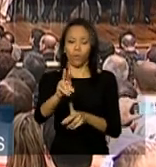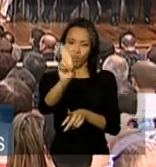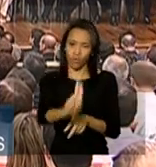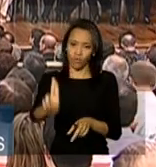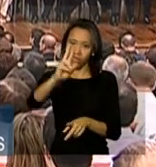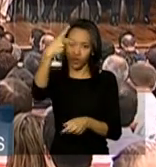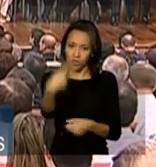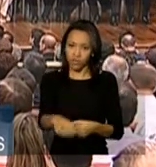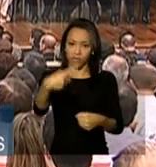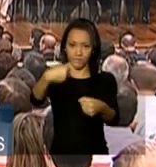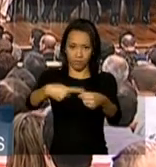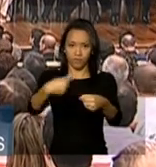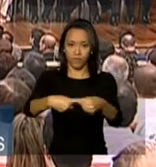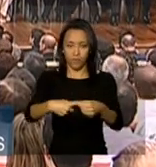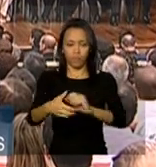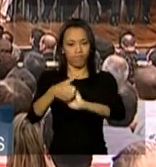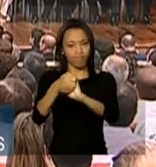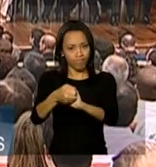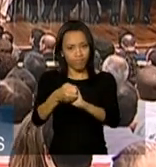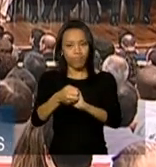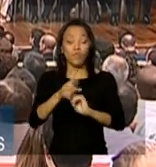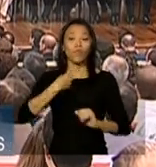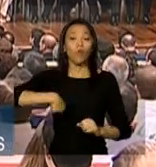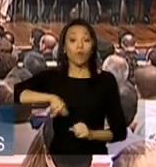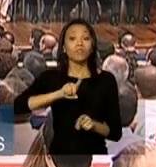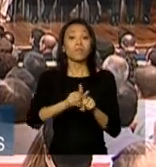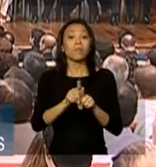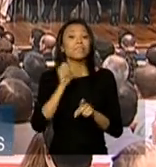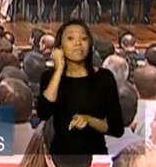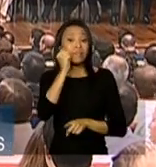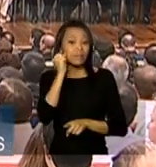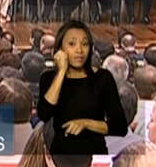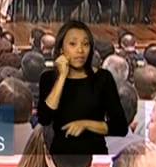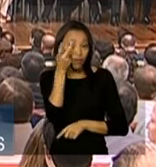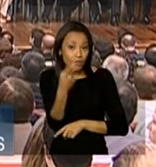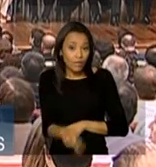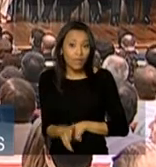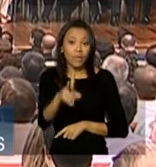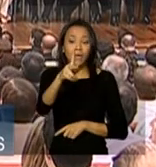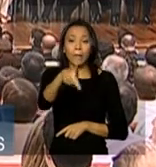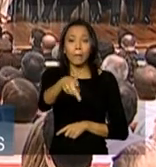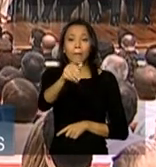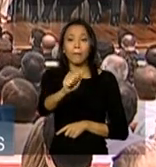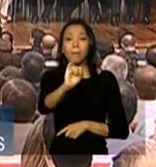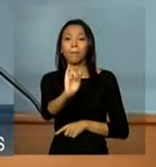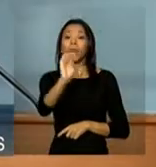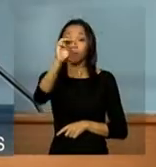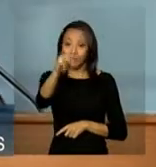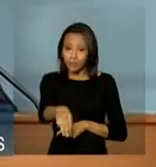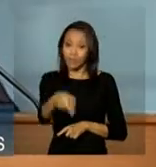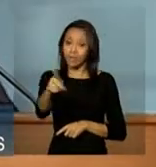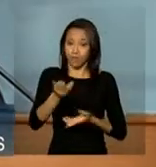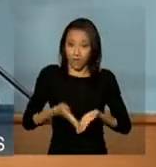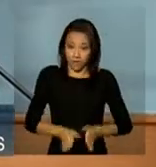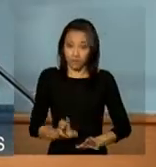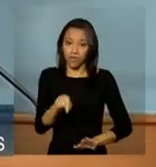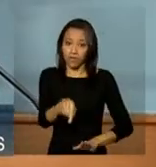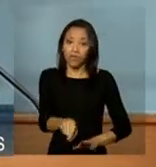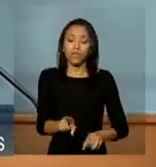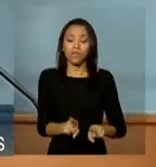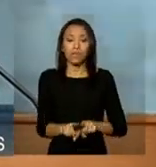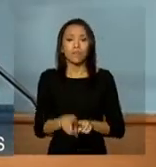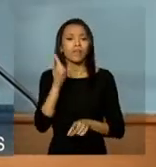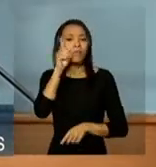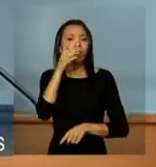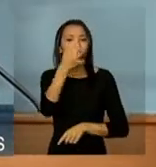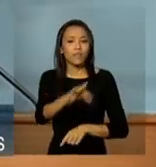do Sul, Isidoro Zorzi, nosso senador caxiense Paulo Paim, nascido nessa terra, os deputados